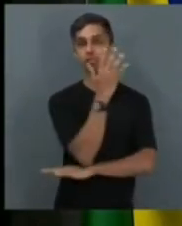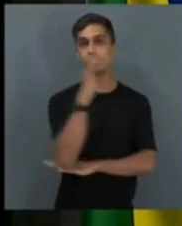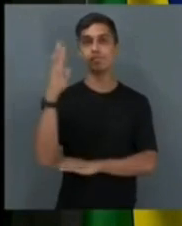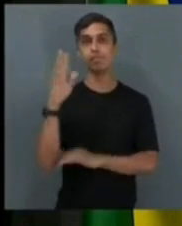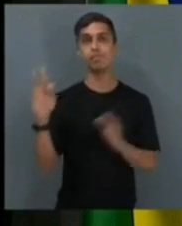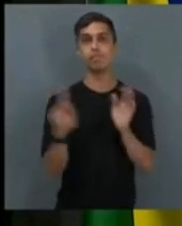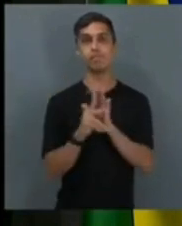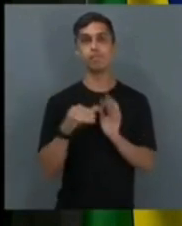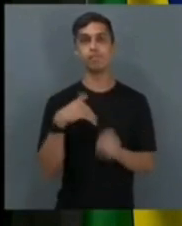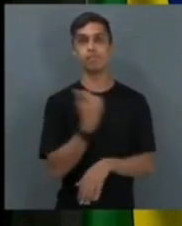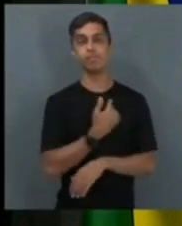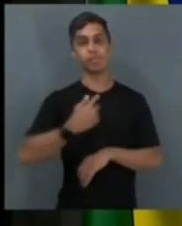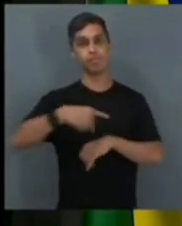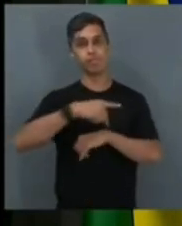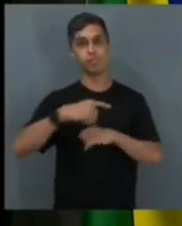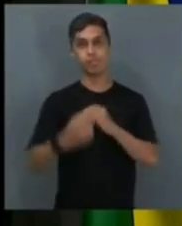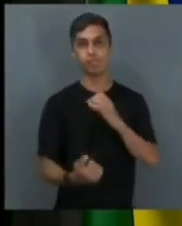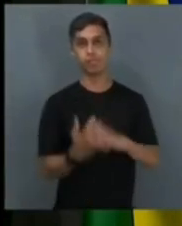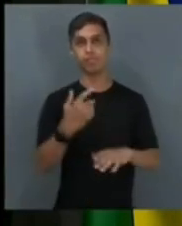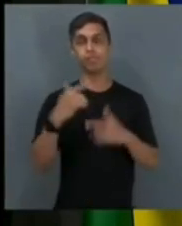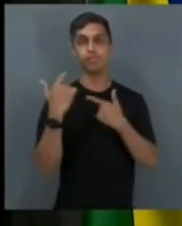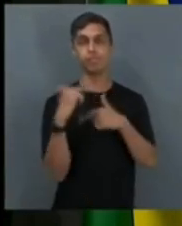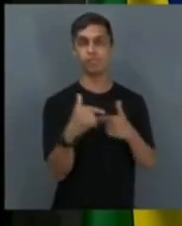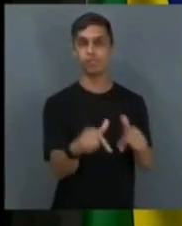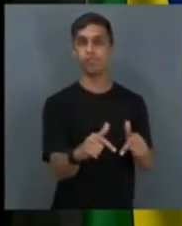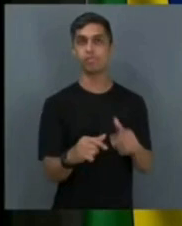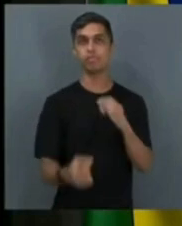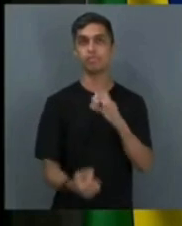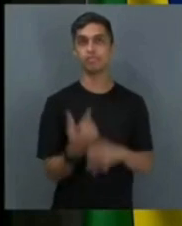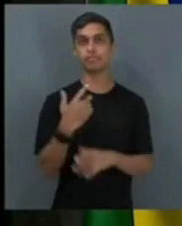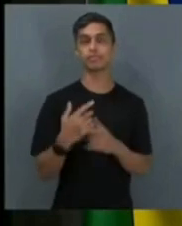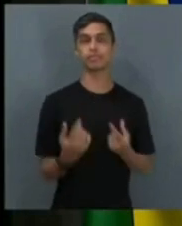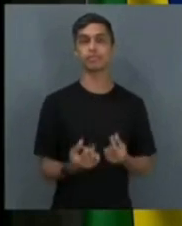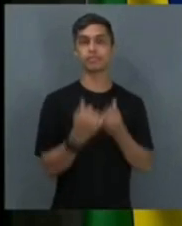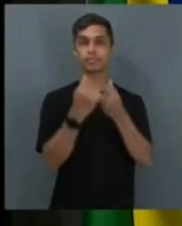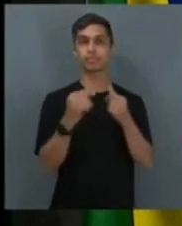nosso país, gerando emprego, gerando renda e,